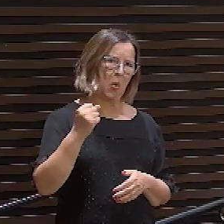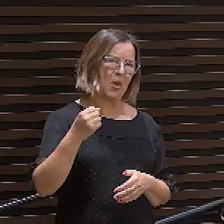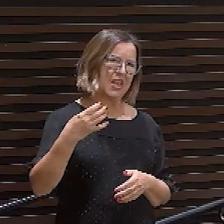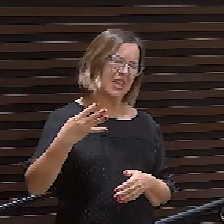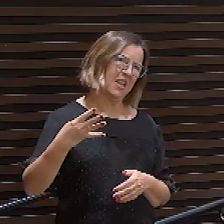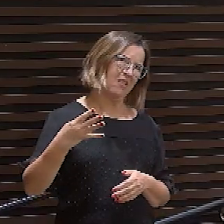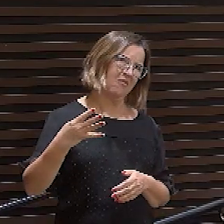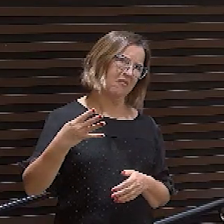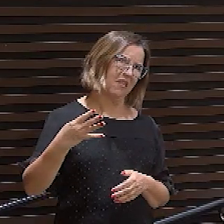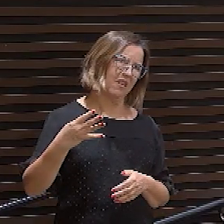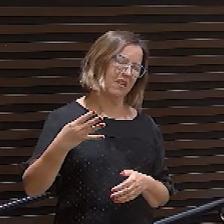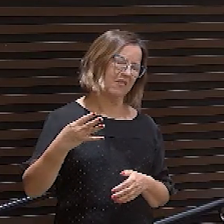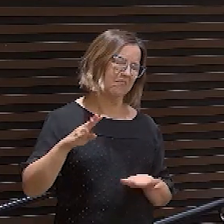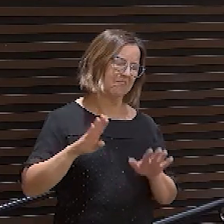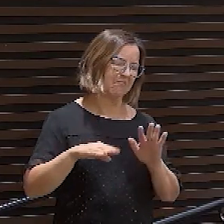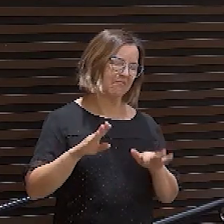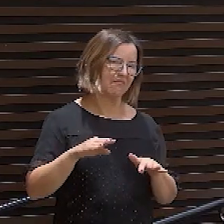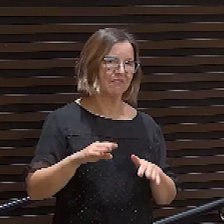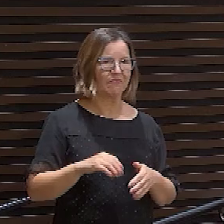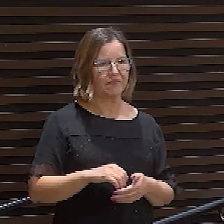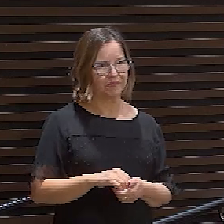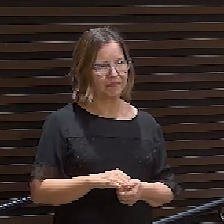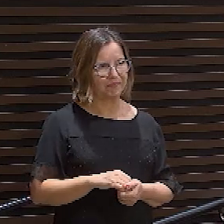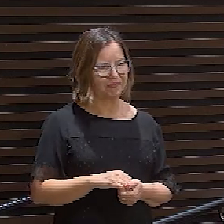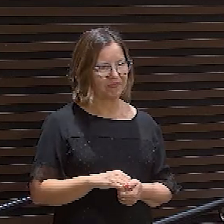84 anos, por ali assim.